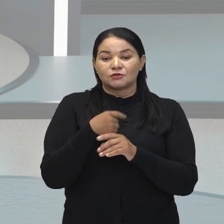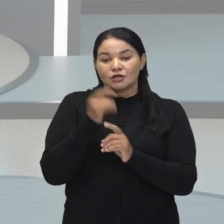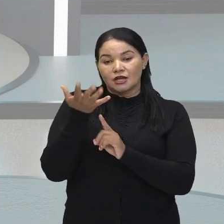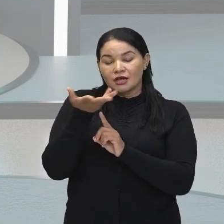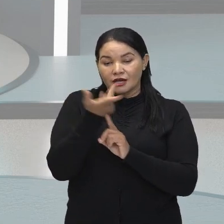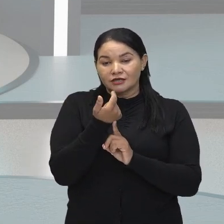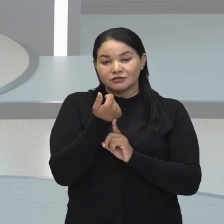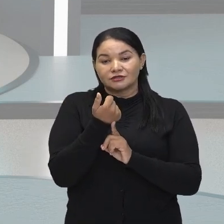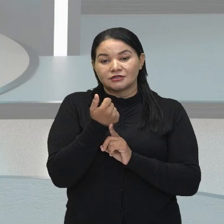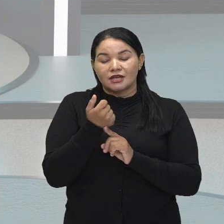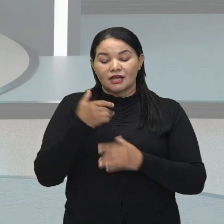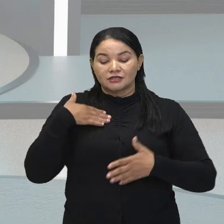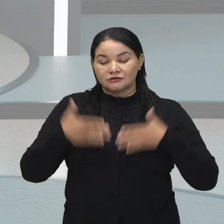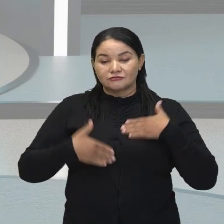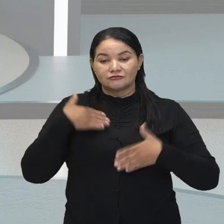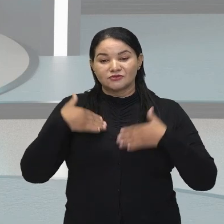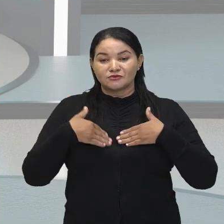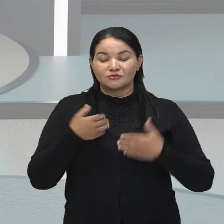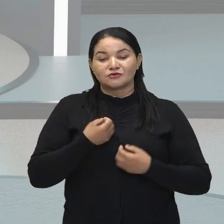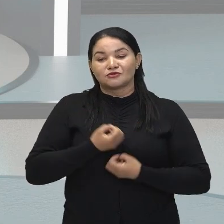nosso próprio corpo